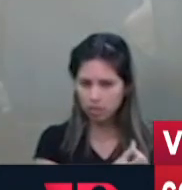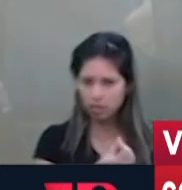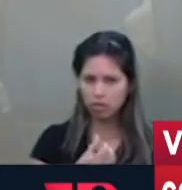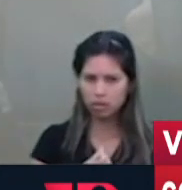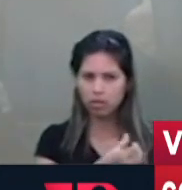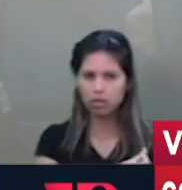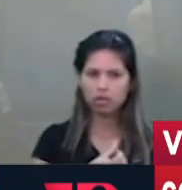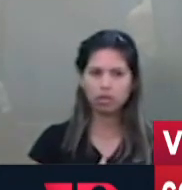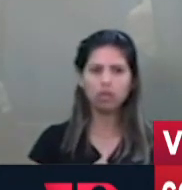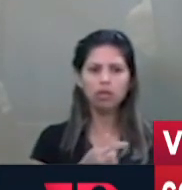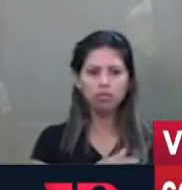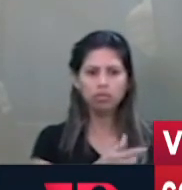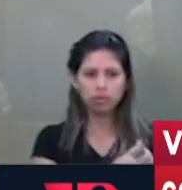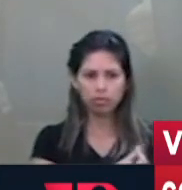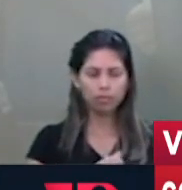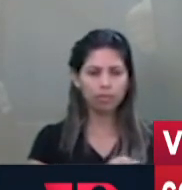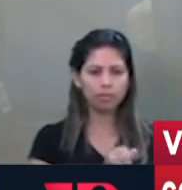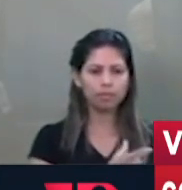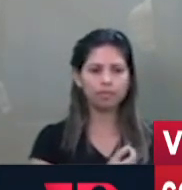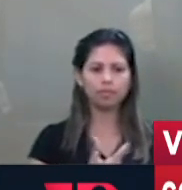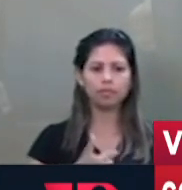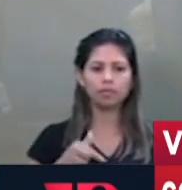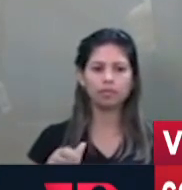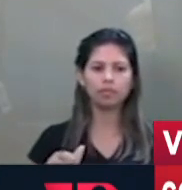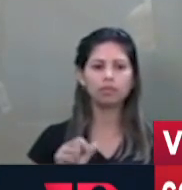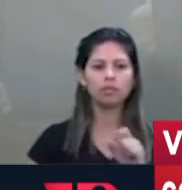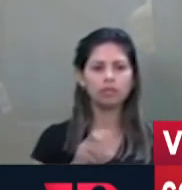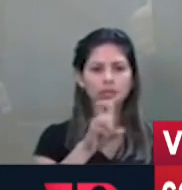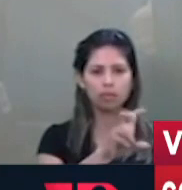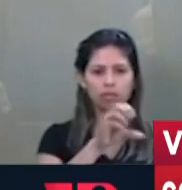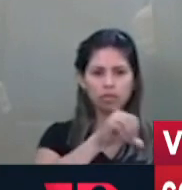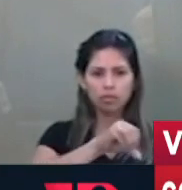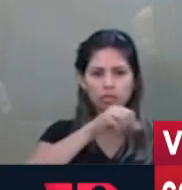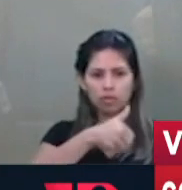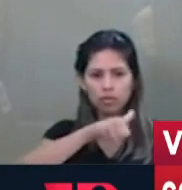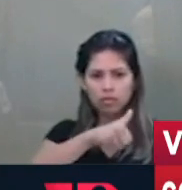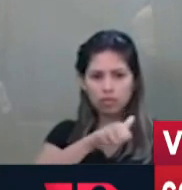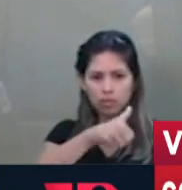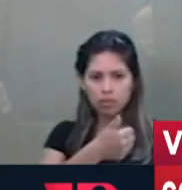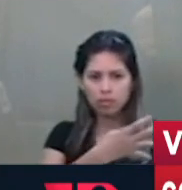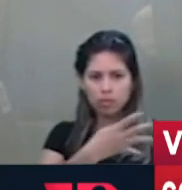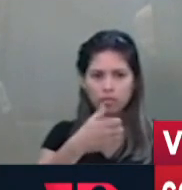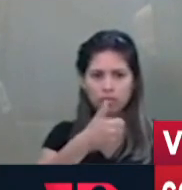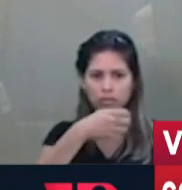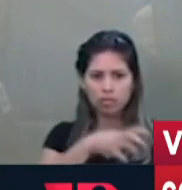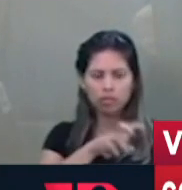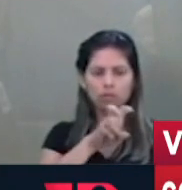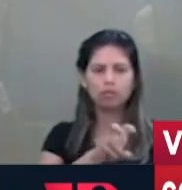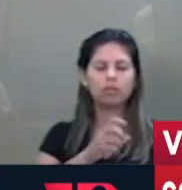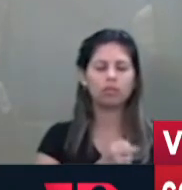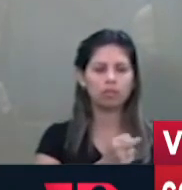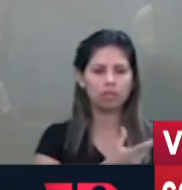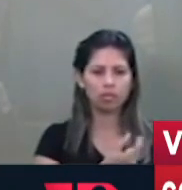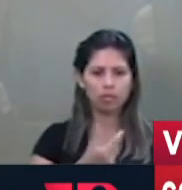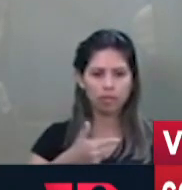o PRONAF, e operações de custeio agropecuário, de comercialização de produtos agropecuários e de investimento